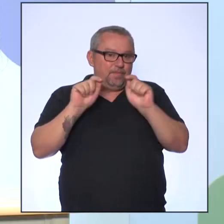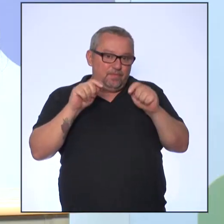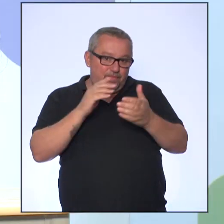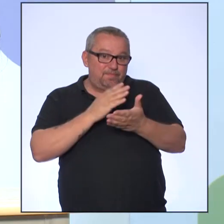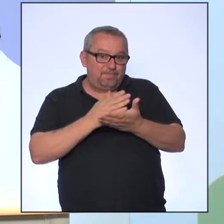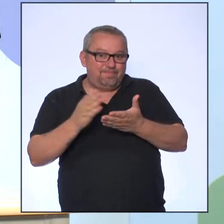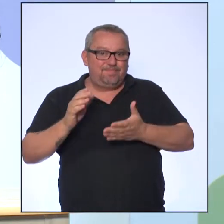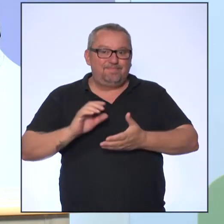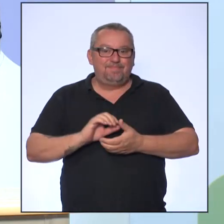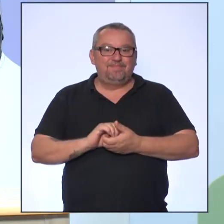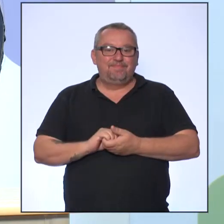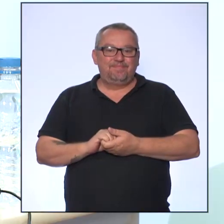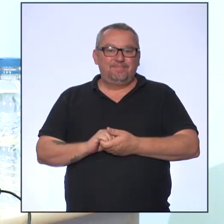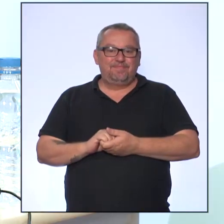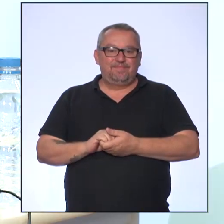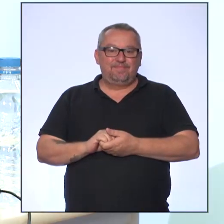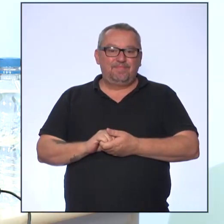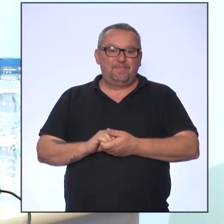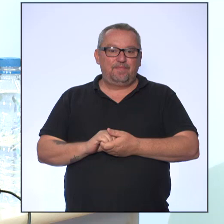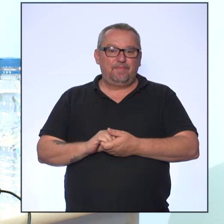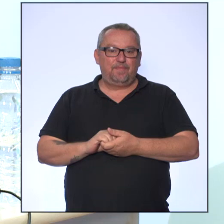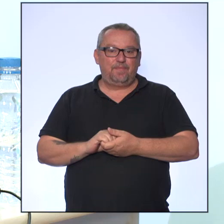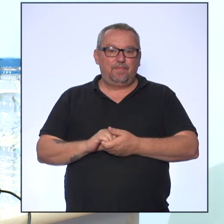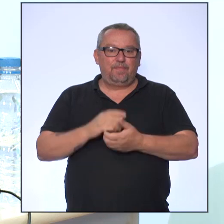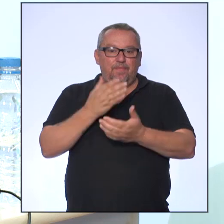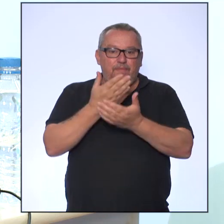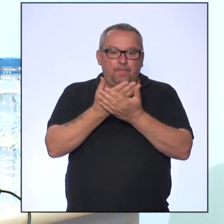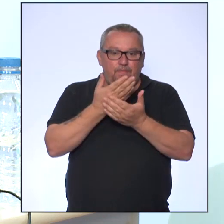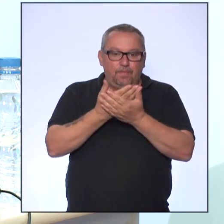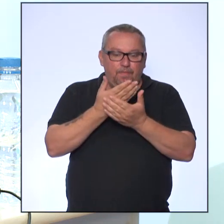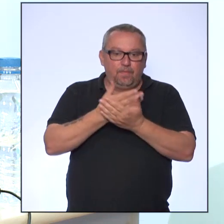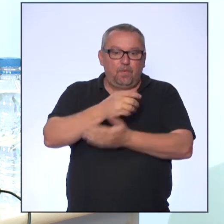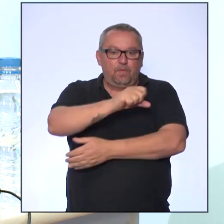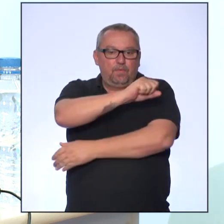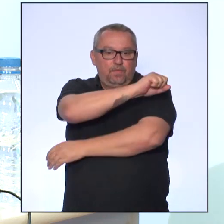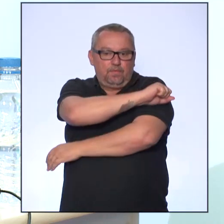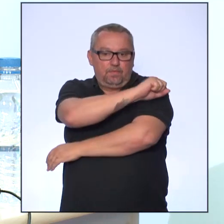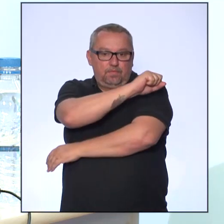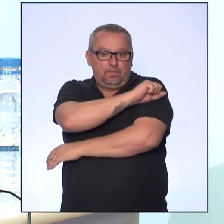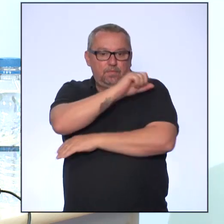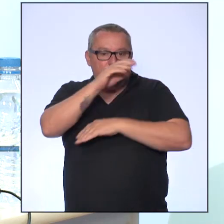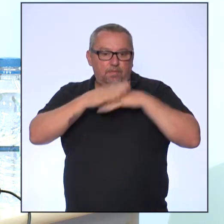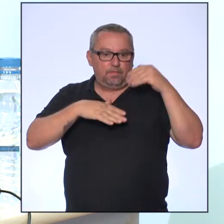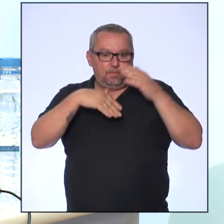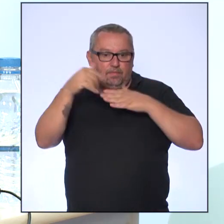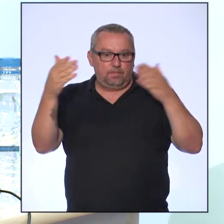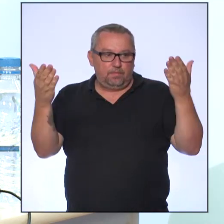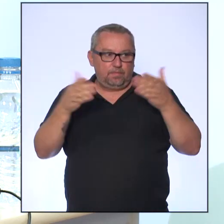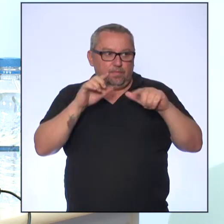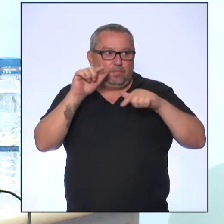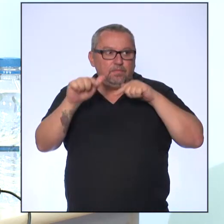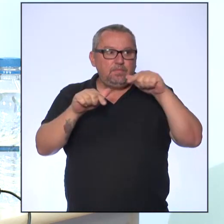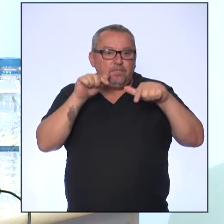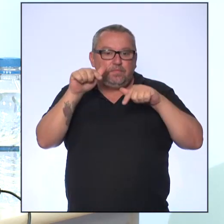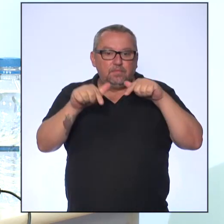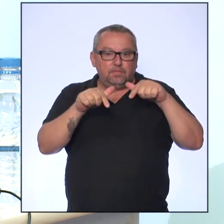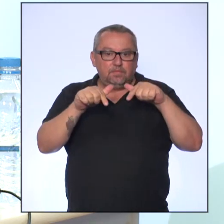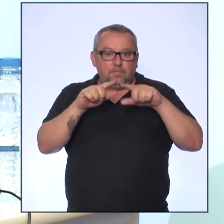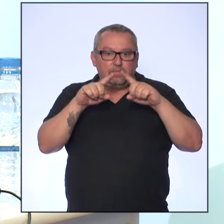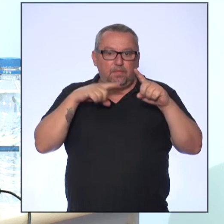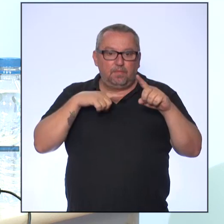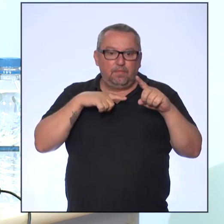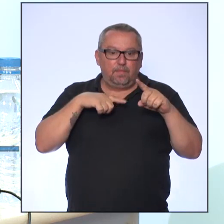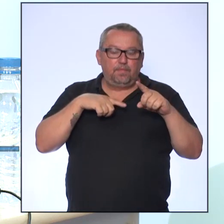começar. Bom, pessoal, essa é uma aula para o oitavo ano. A habilidade que a gente vai trabalhar é